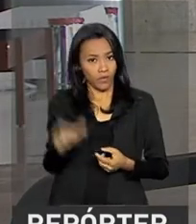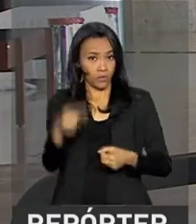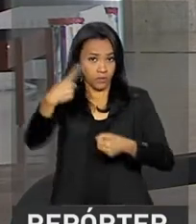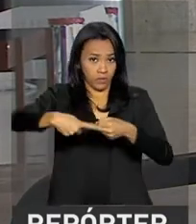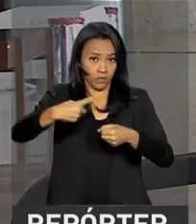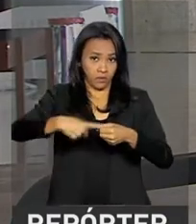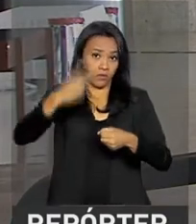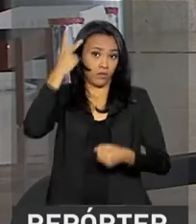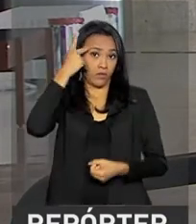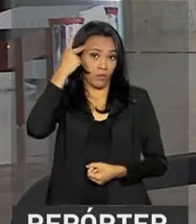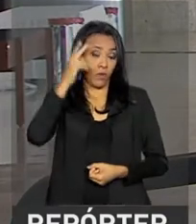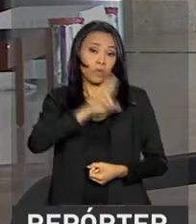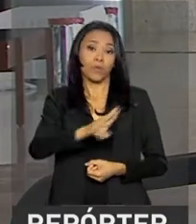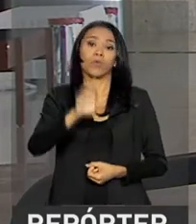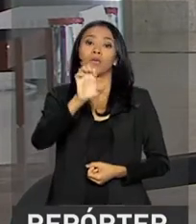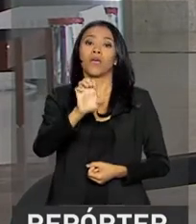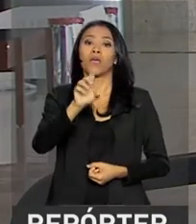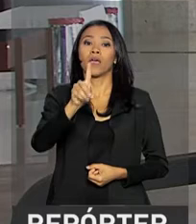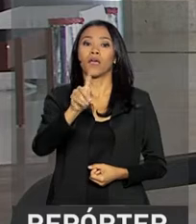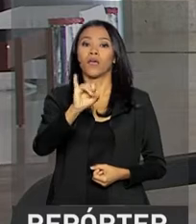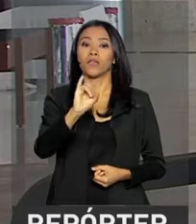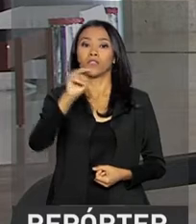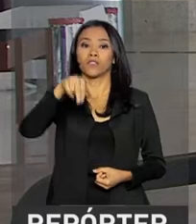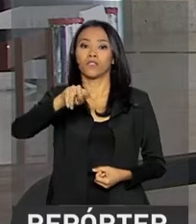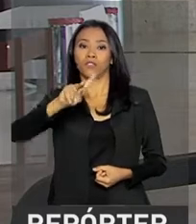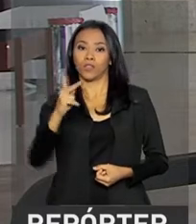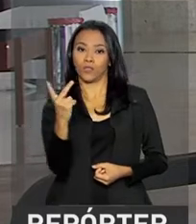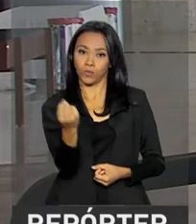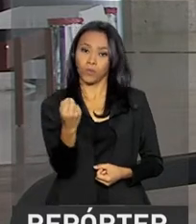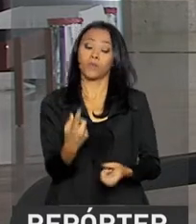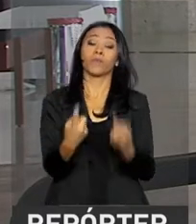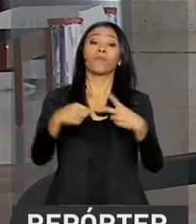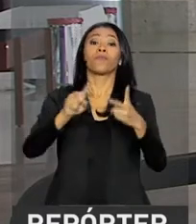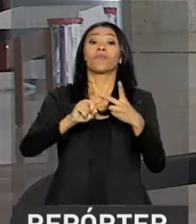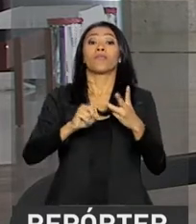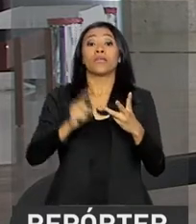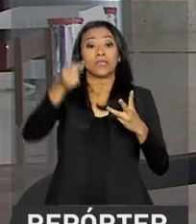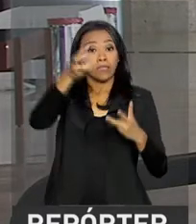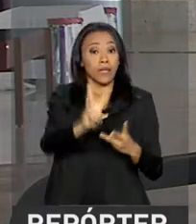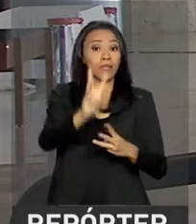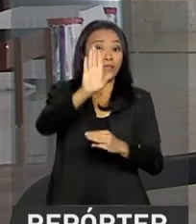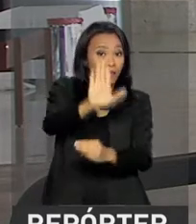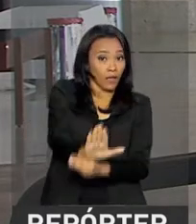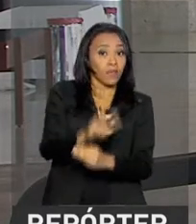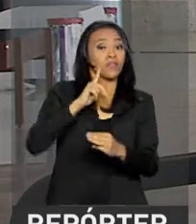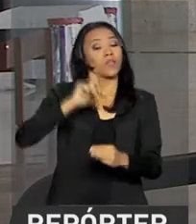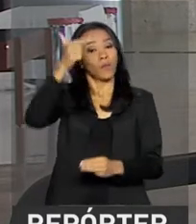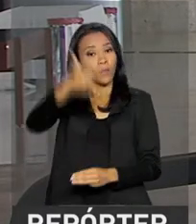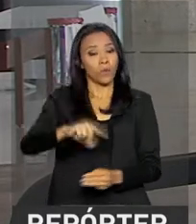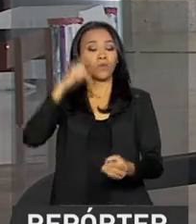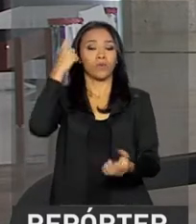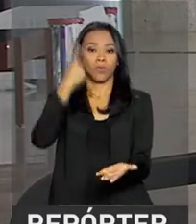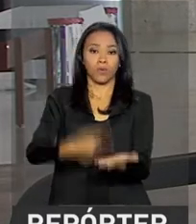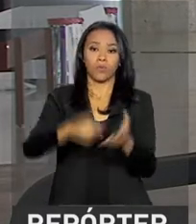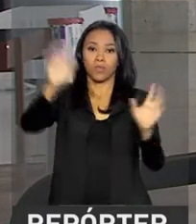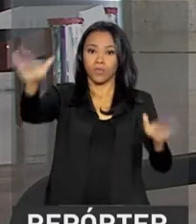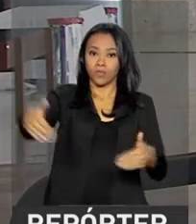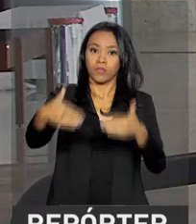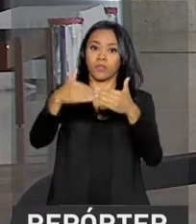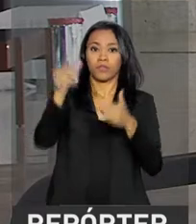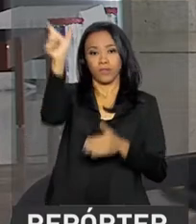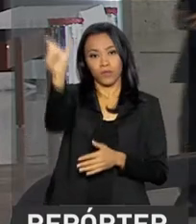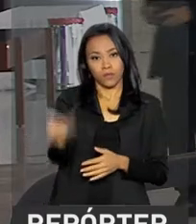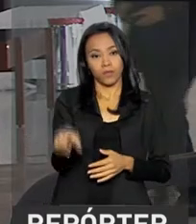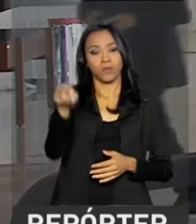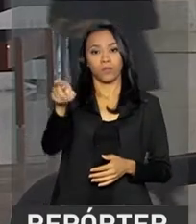paulo edinho araújo e às três da tarde ele recebe a senadora rose de freitas do pmdb do